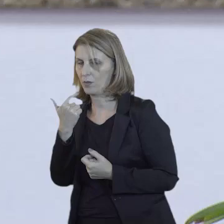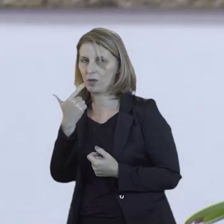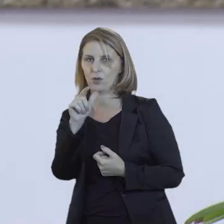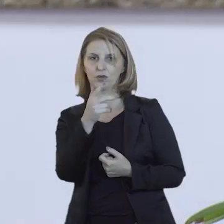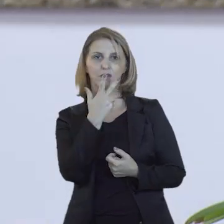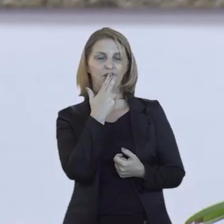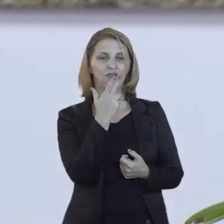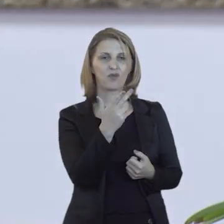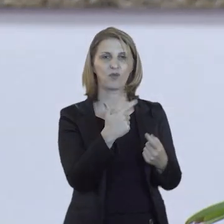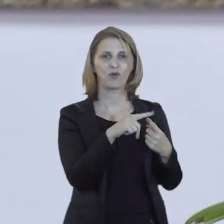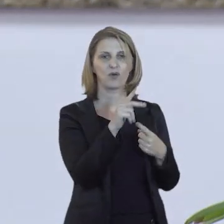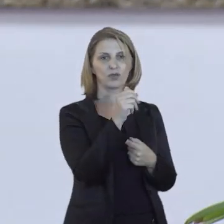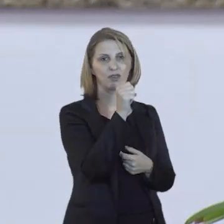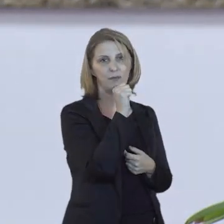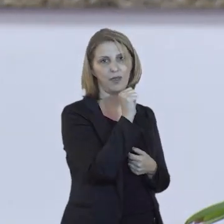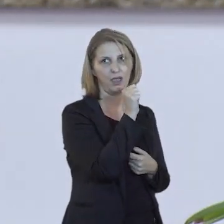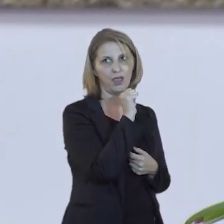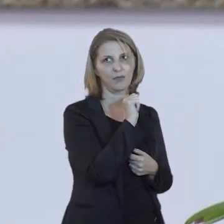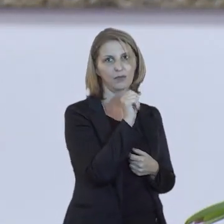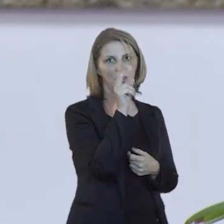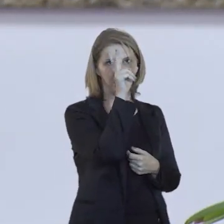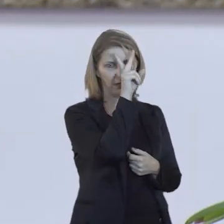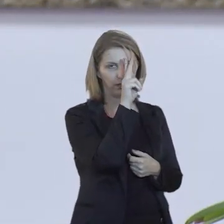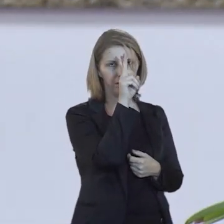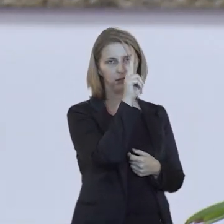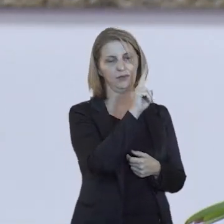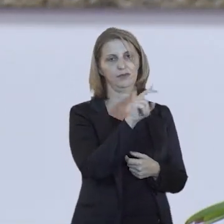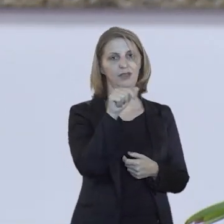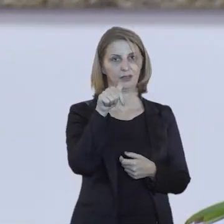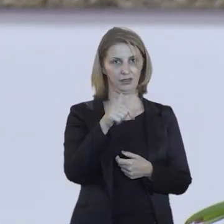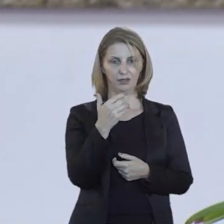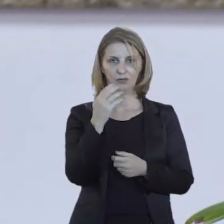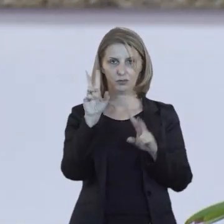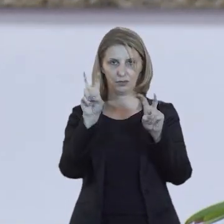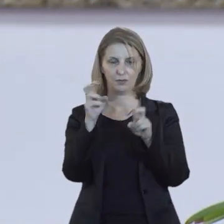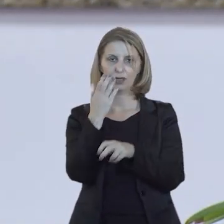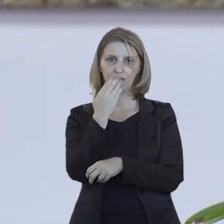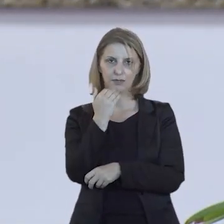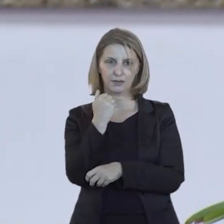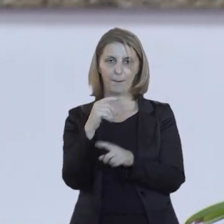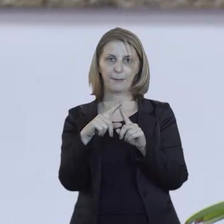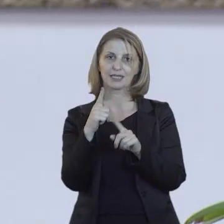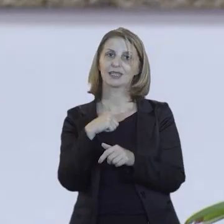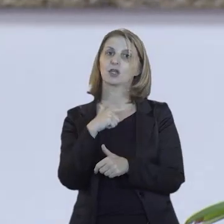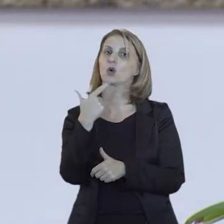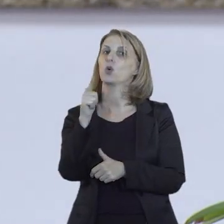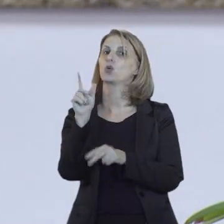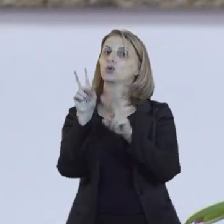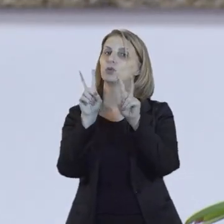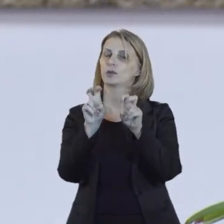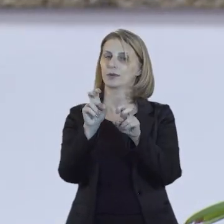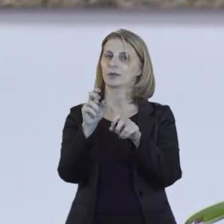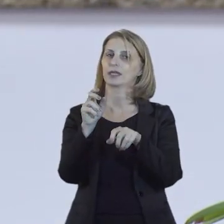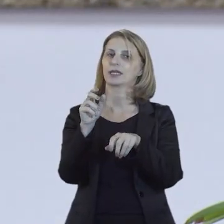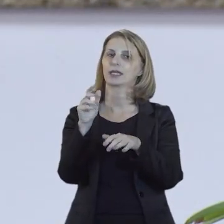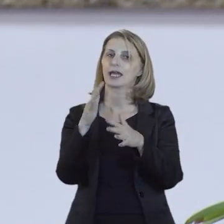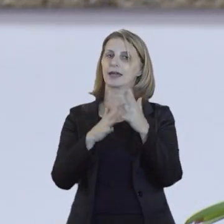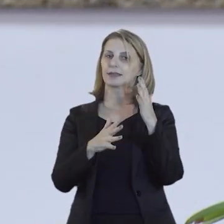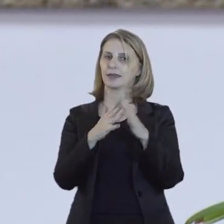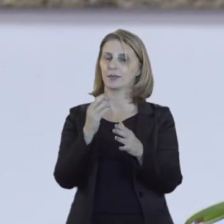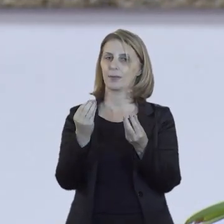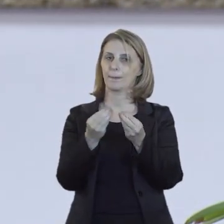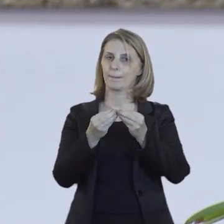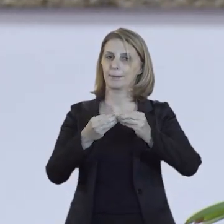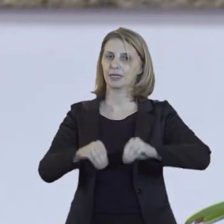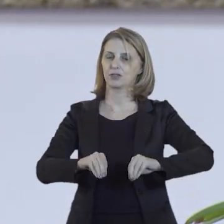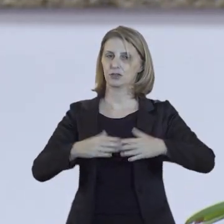outras drogas, cigarro, enfim. A gente citou alimentação aqui, mas existem outras situações que